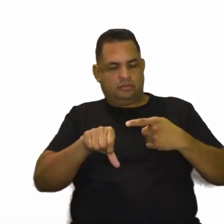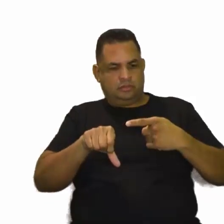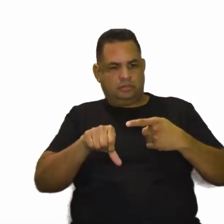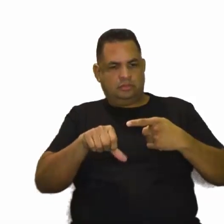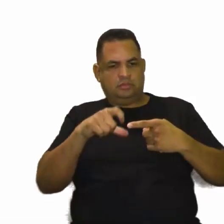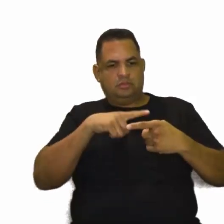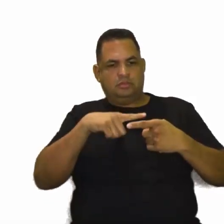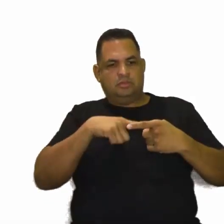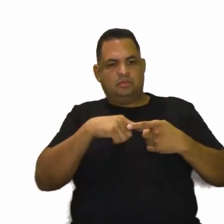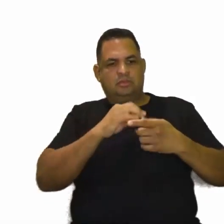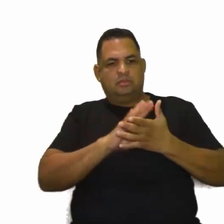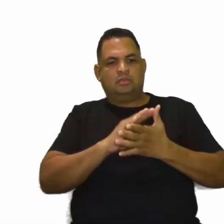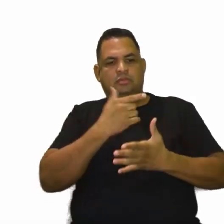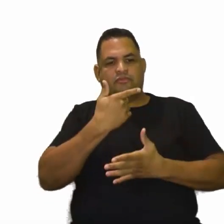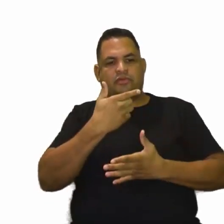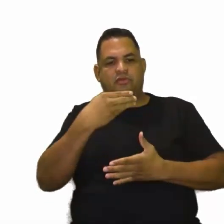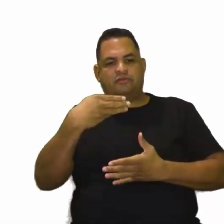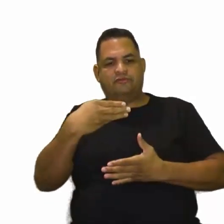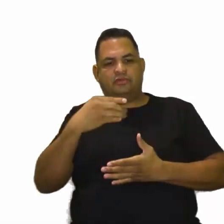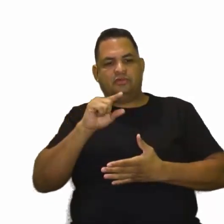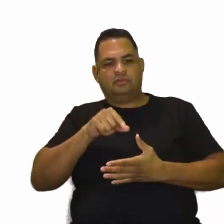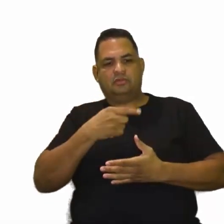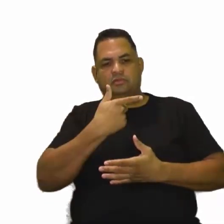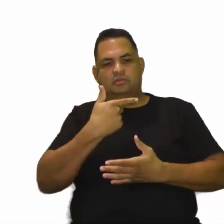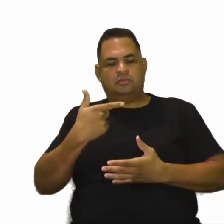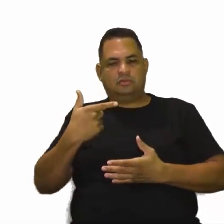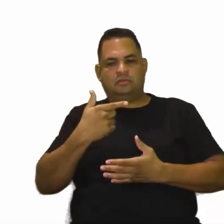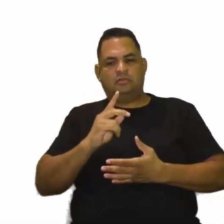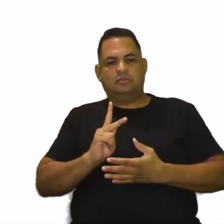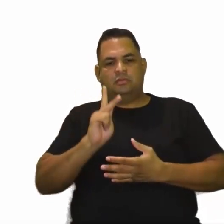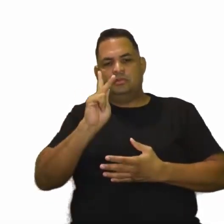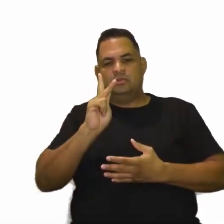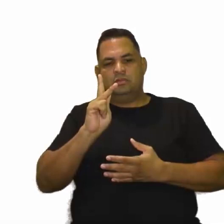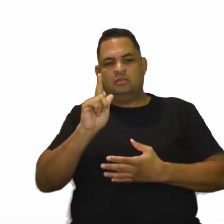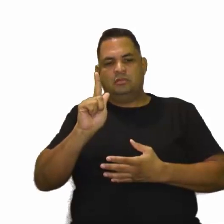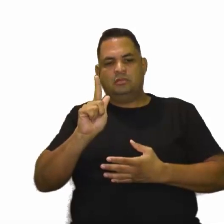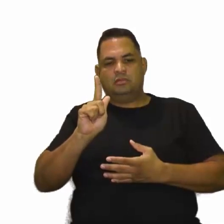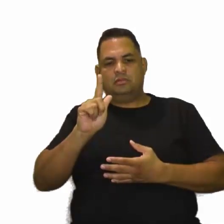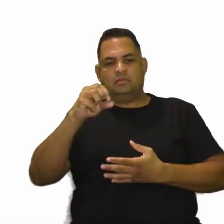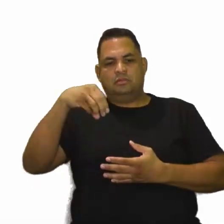2,89, eu tenho o IMC de João igual a